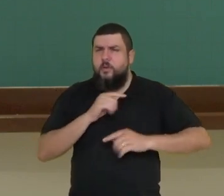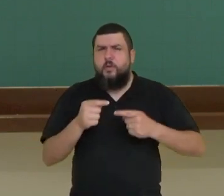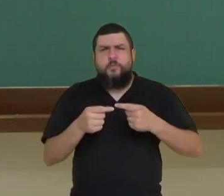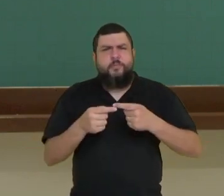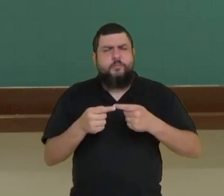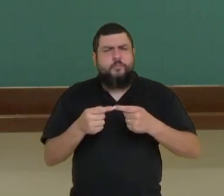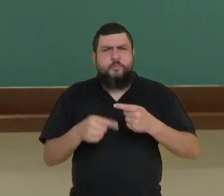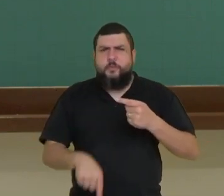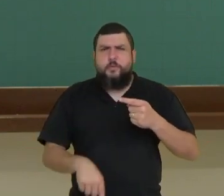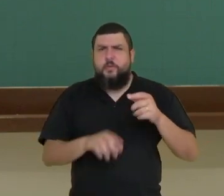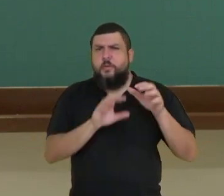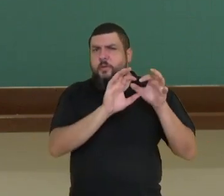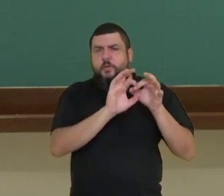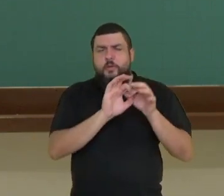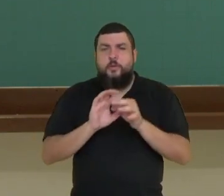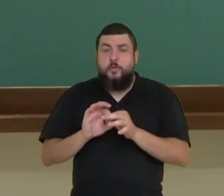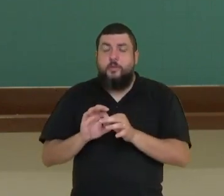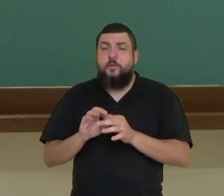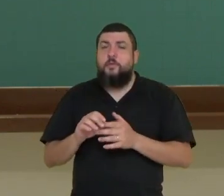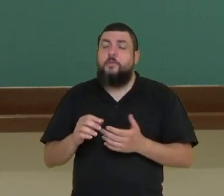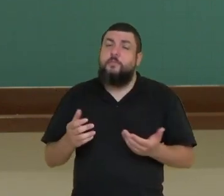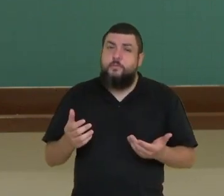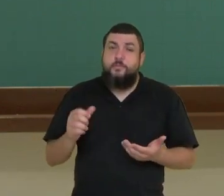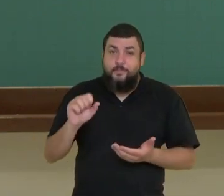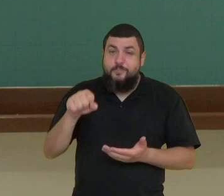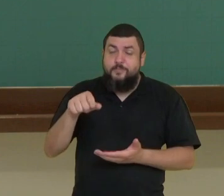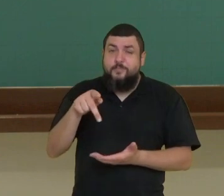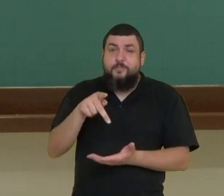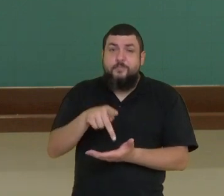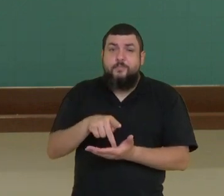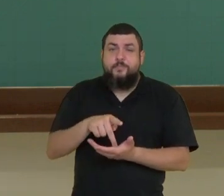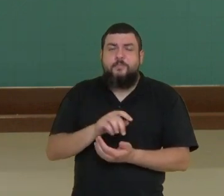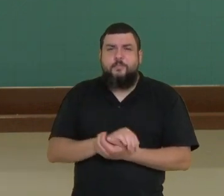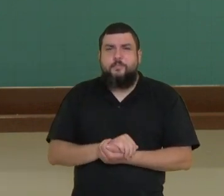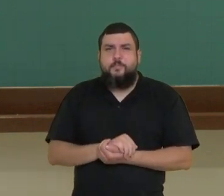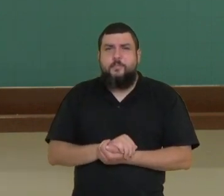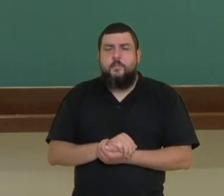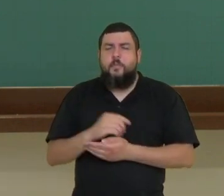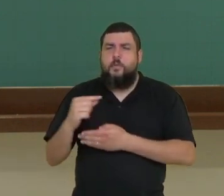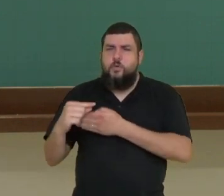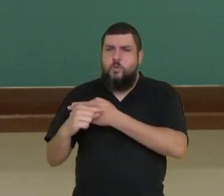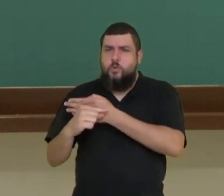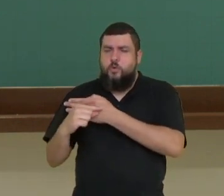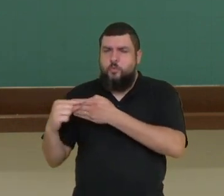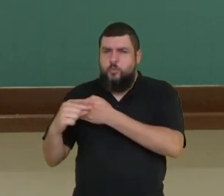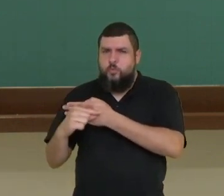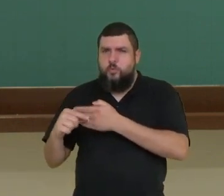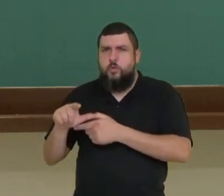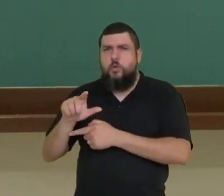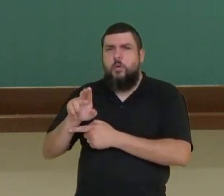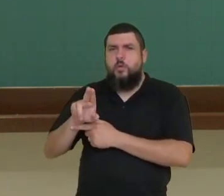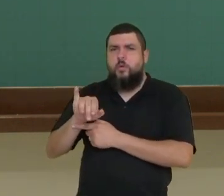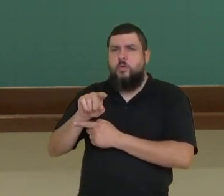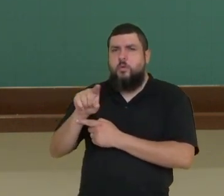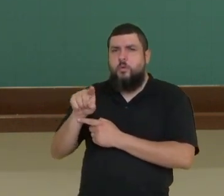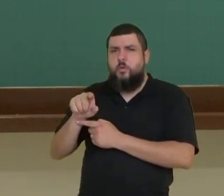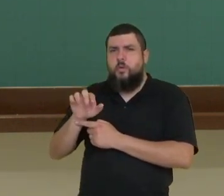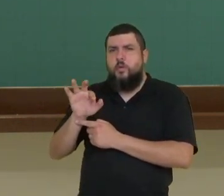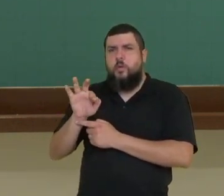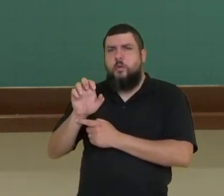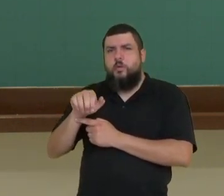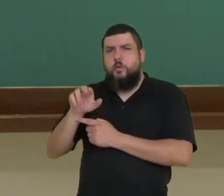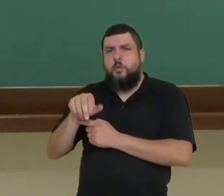contexto. Sim, ele apresenta, né, o Luiz Fernando Veríssimo, o autor da crônica, apresenta um jogador de